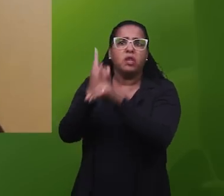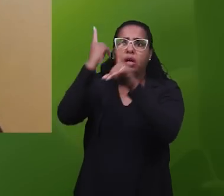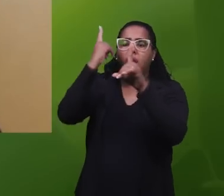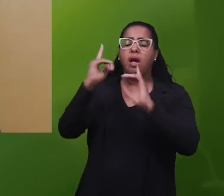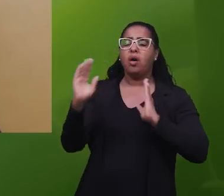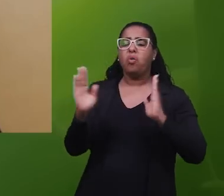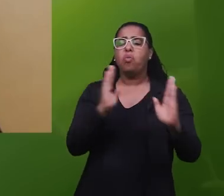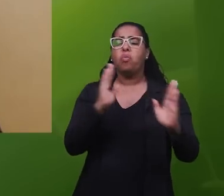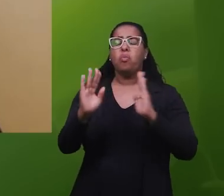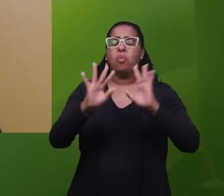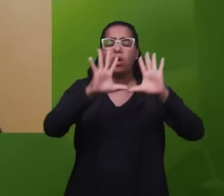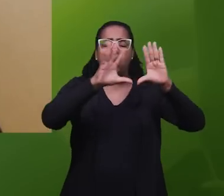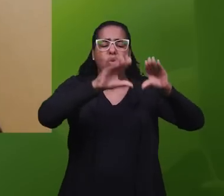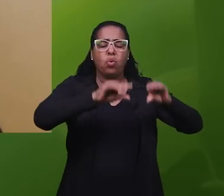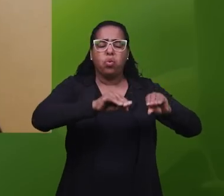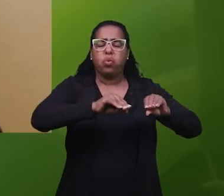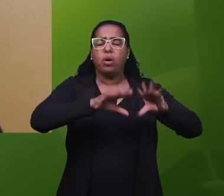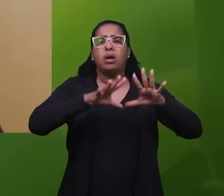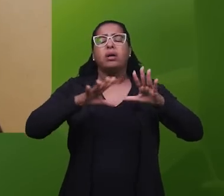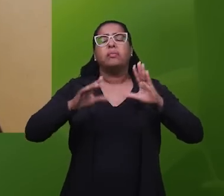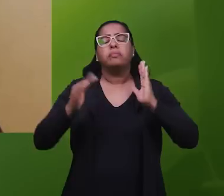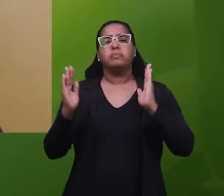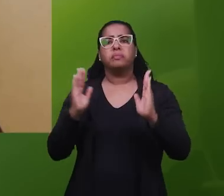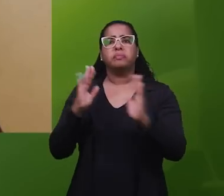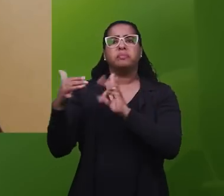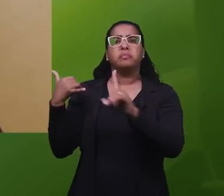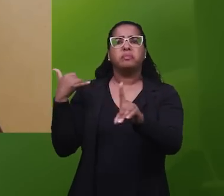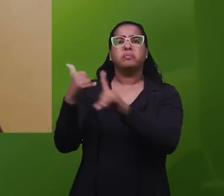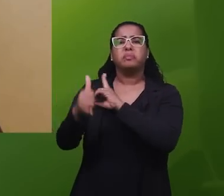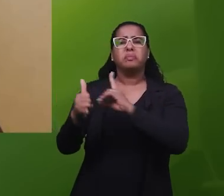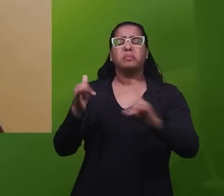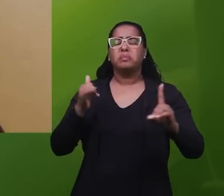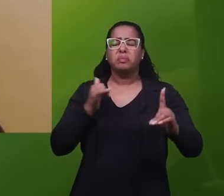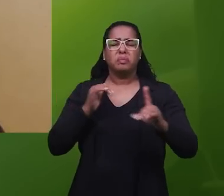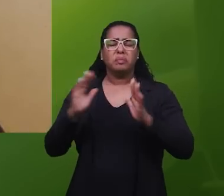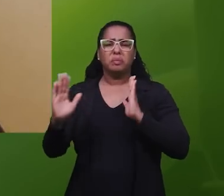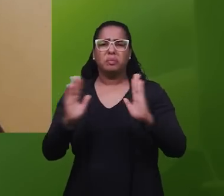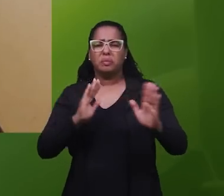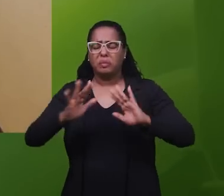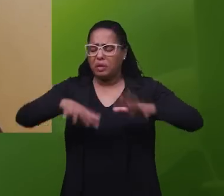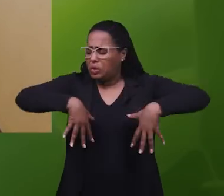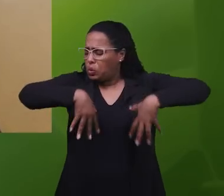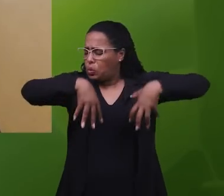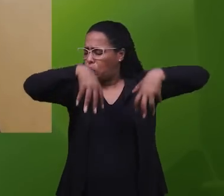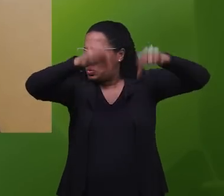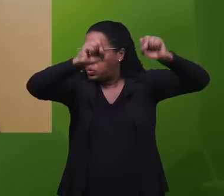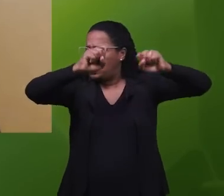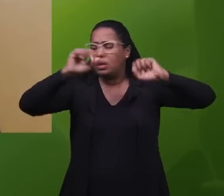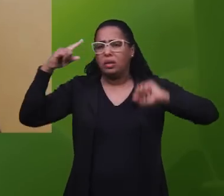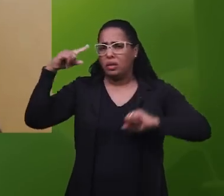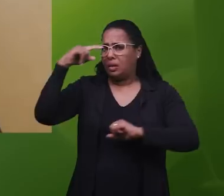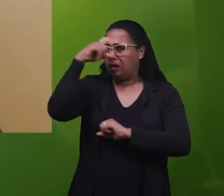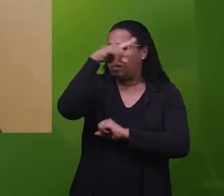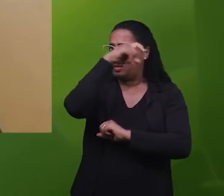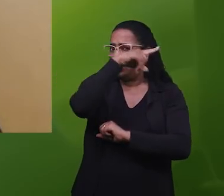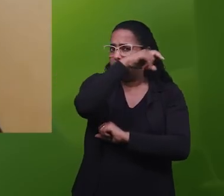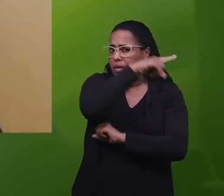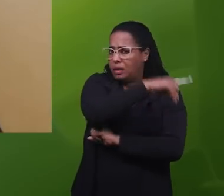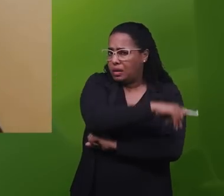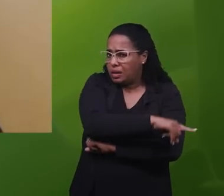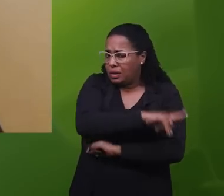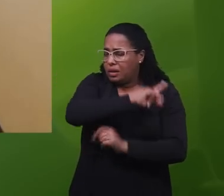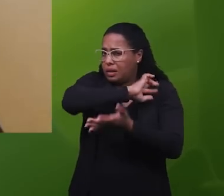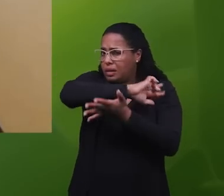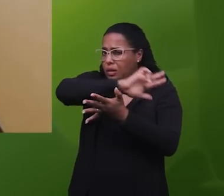momento da noite, profetizando o tempo de trevas, de tantas dificuldades